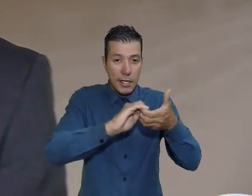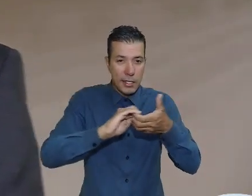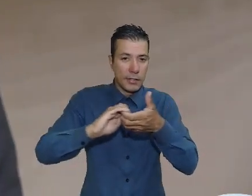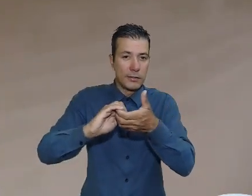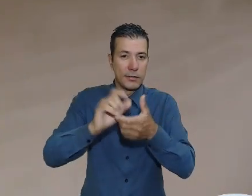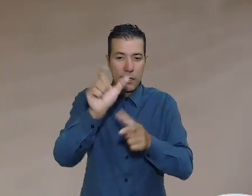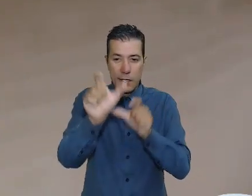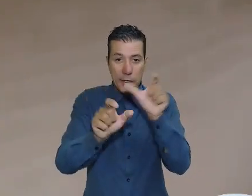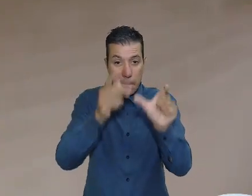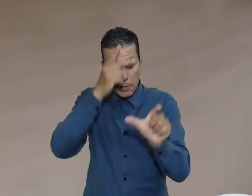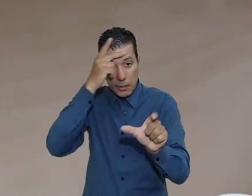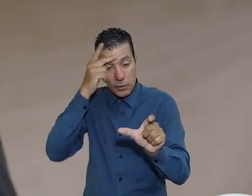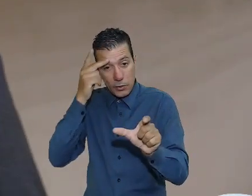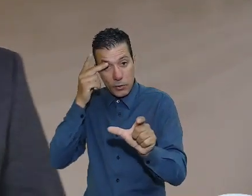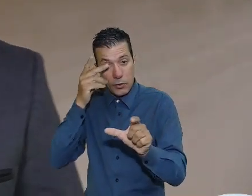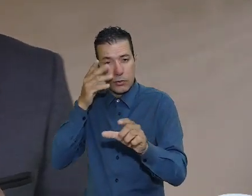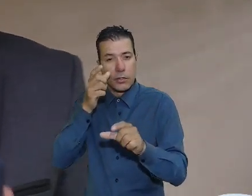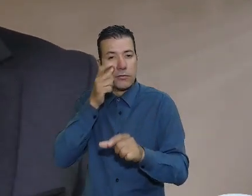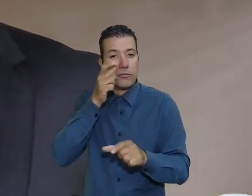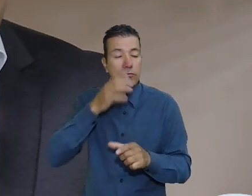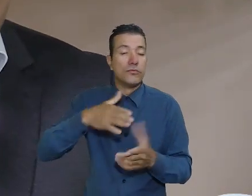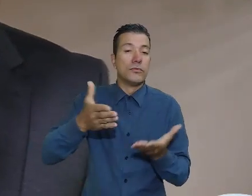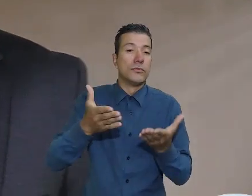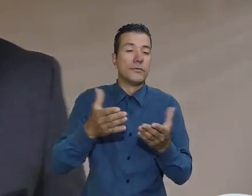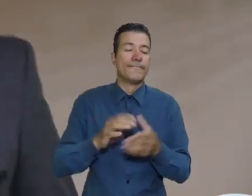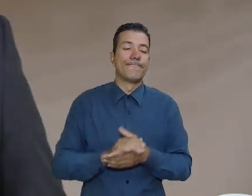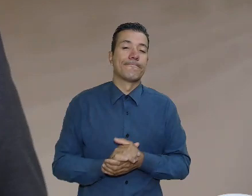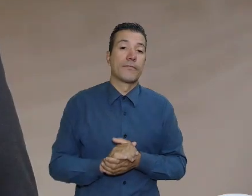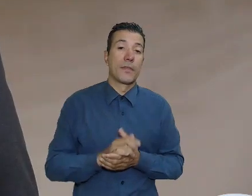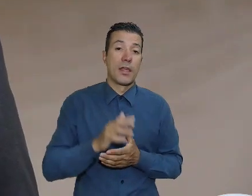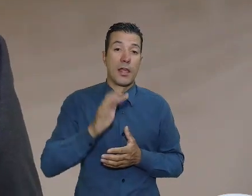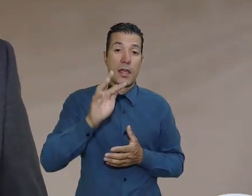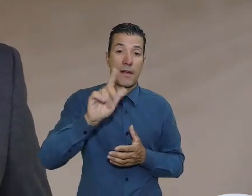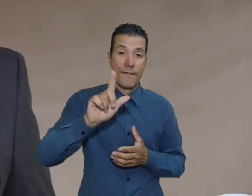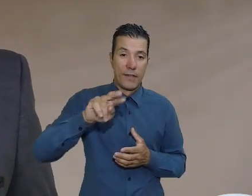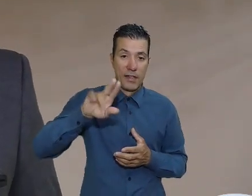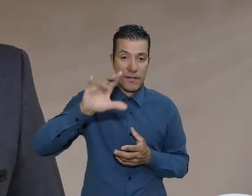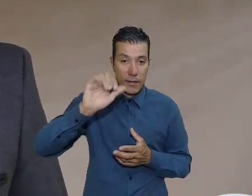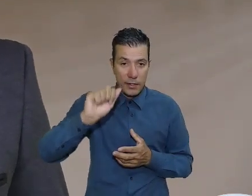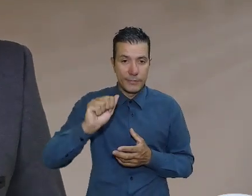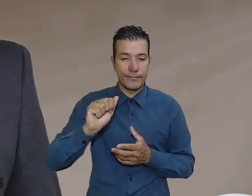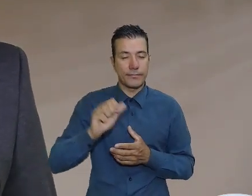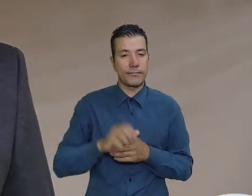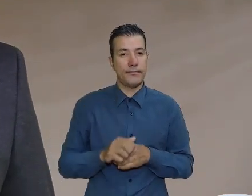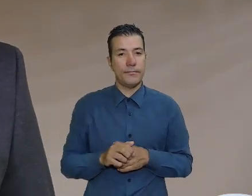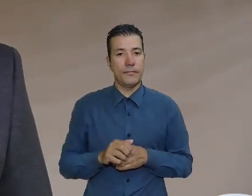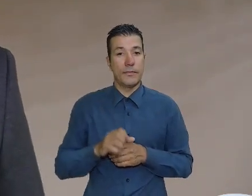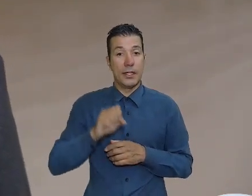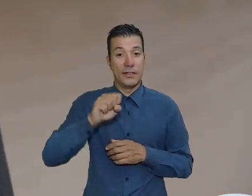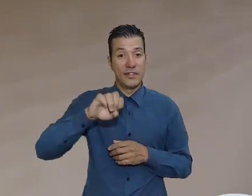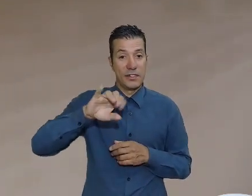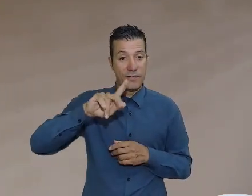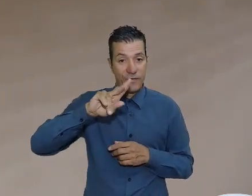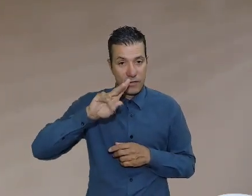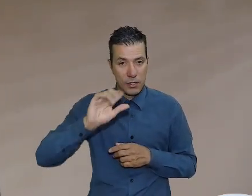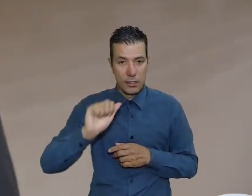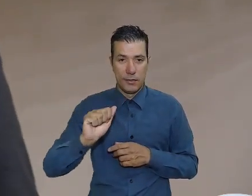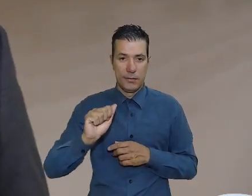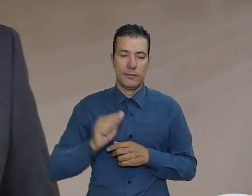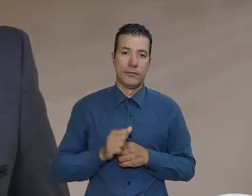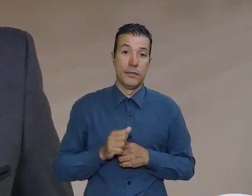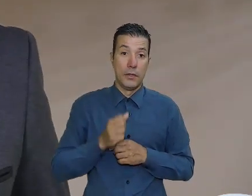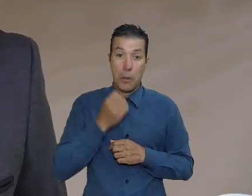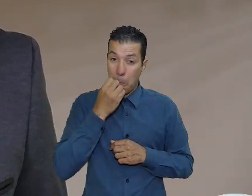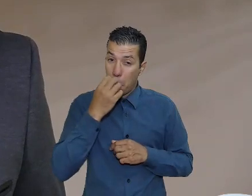estão aqui nos acompanhando. Vamos então juntos? Flávia Oliveira, Silvia Paixão, uma